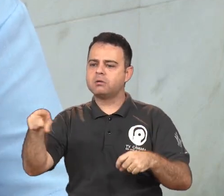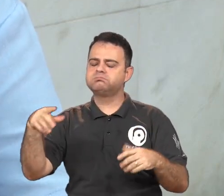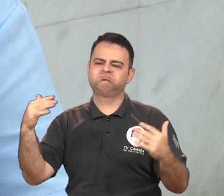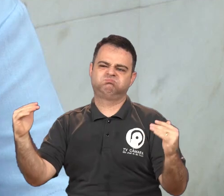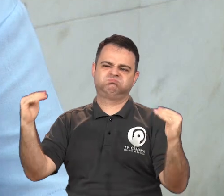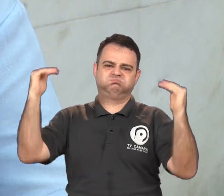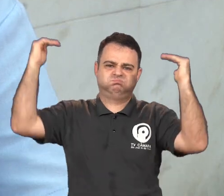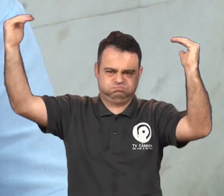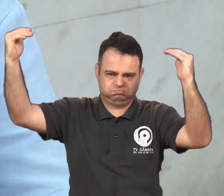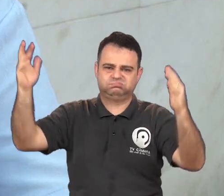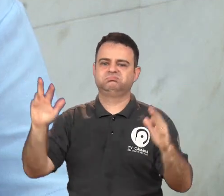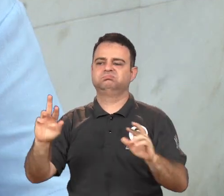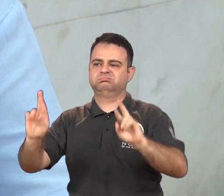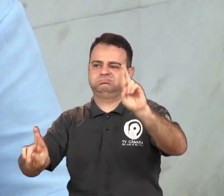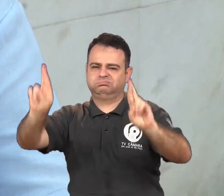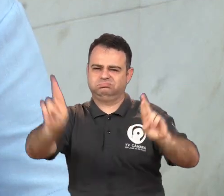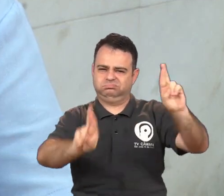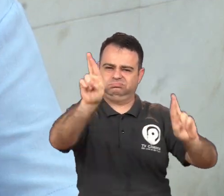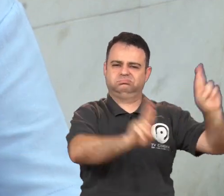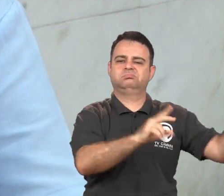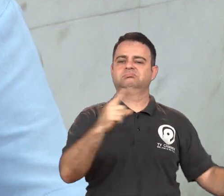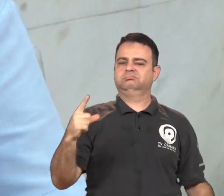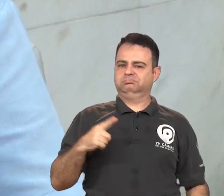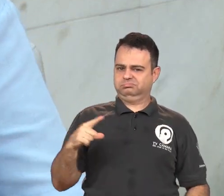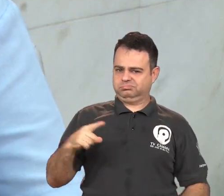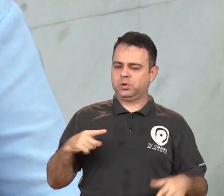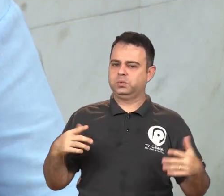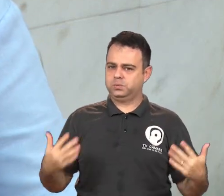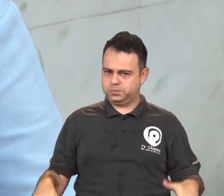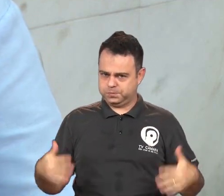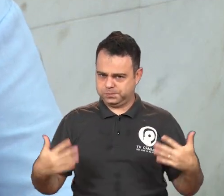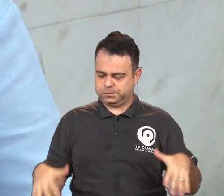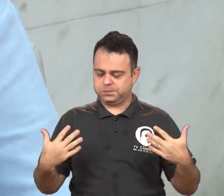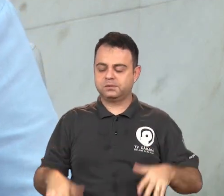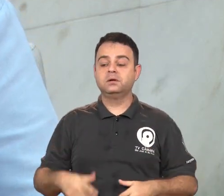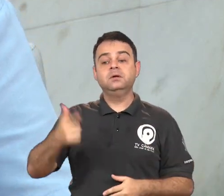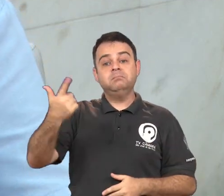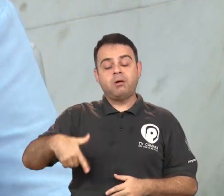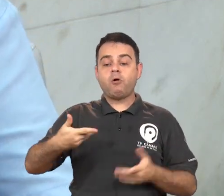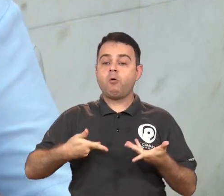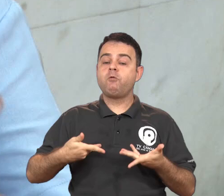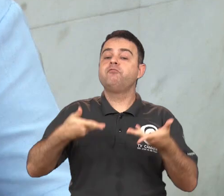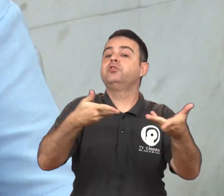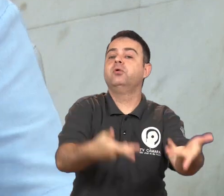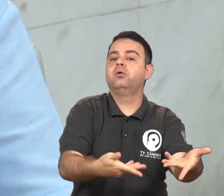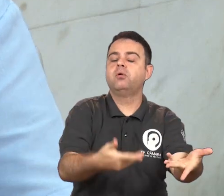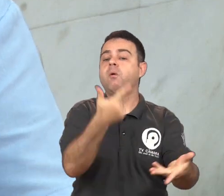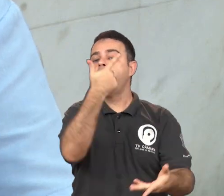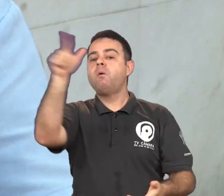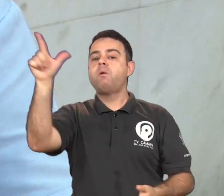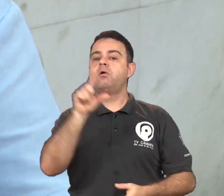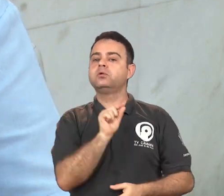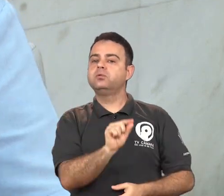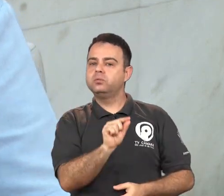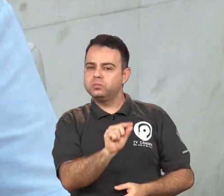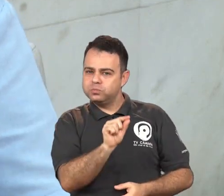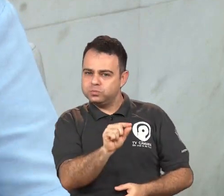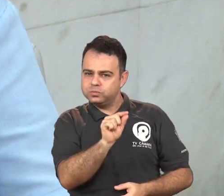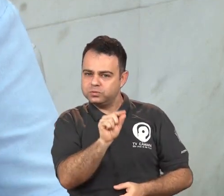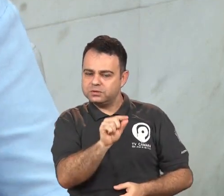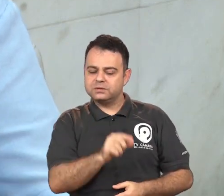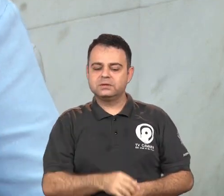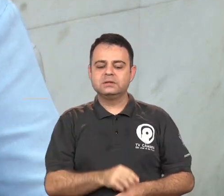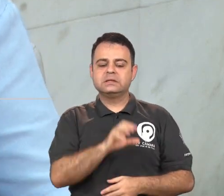uma representação muito grande. Então, dali também eu fui convidada para fazer parte da diretoria